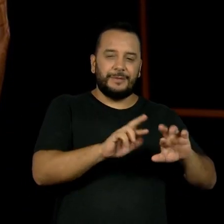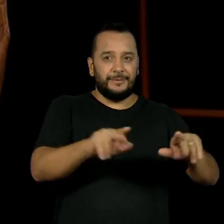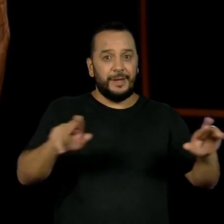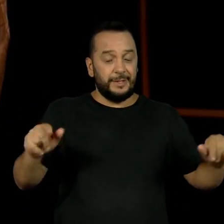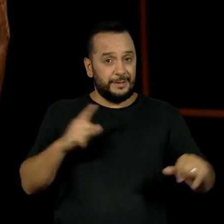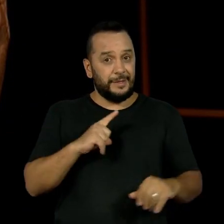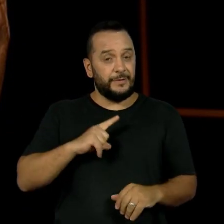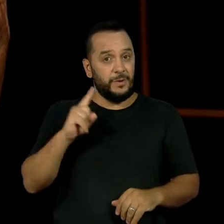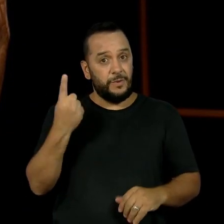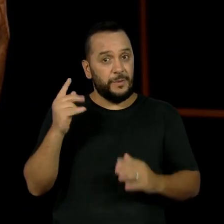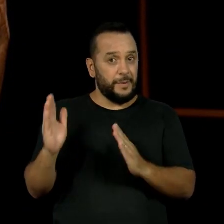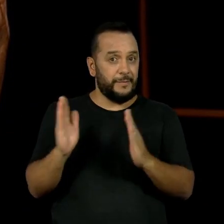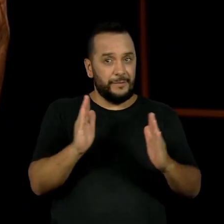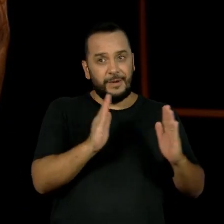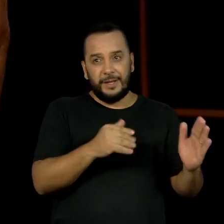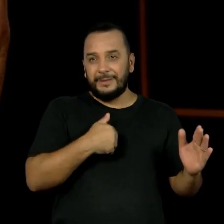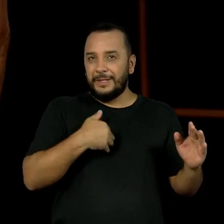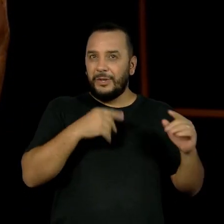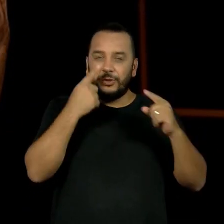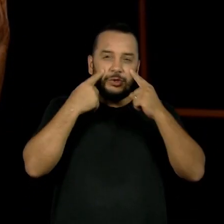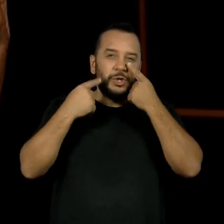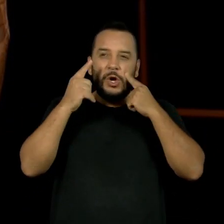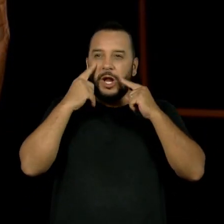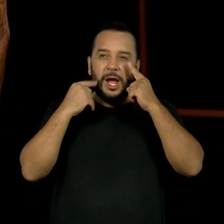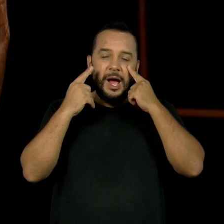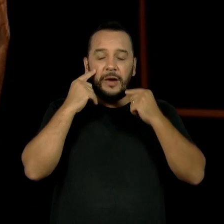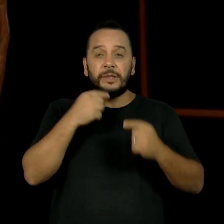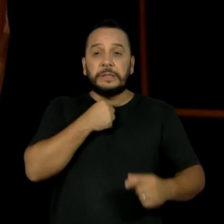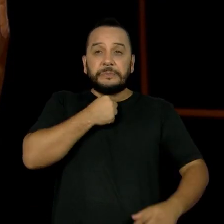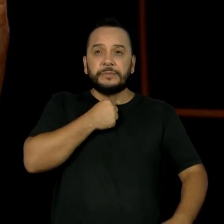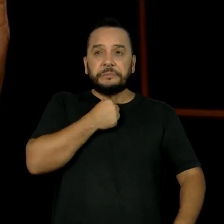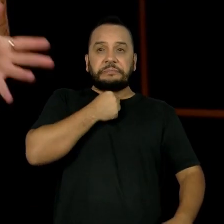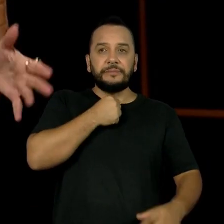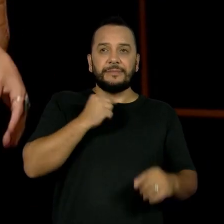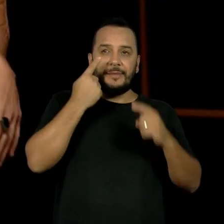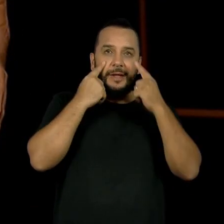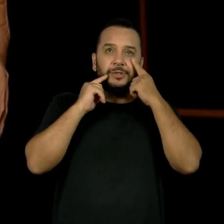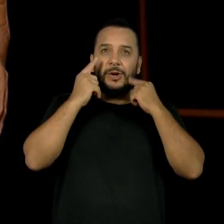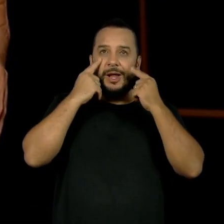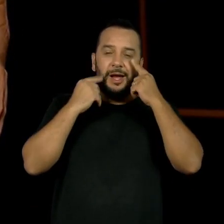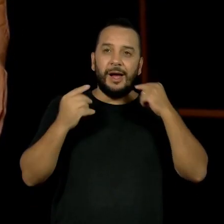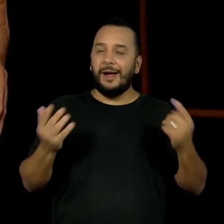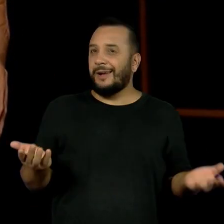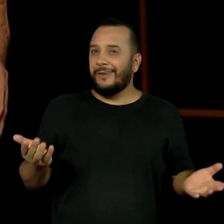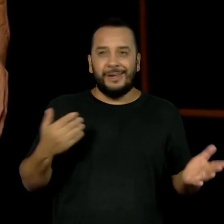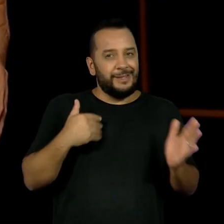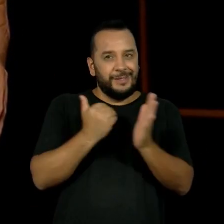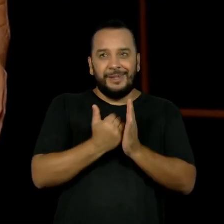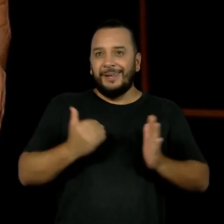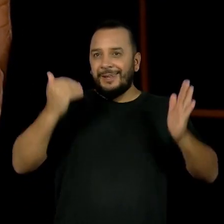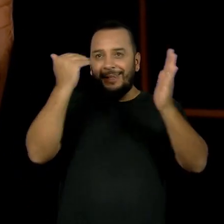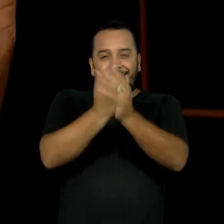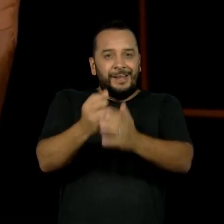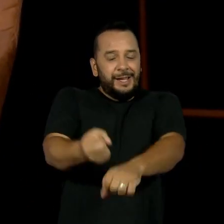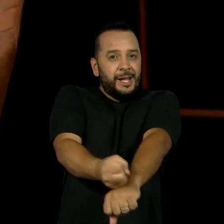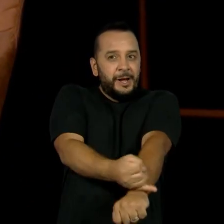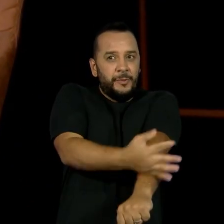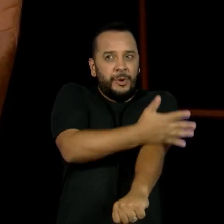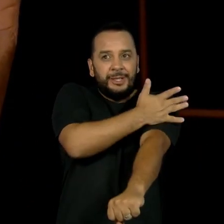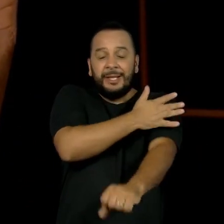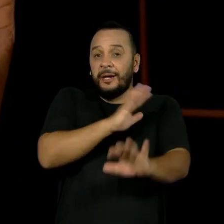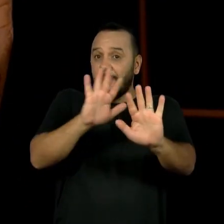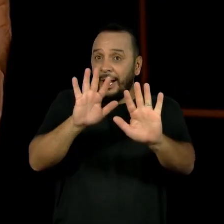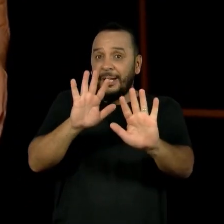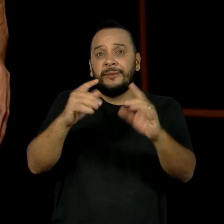uma fase que eu me derramava em lágrimas, chorava, eu engasgava. Não, você, gente, também não pode, a emoção pode vir, mas ela tem que